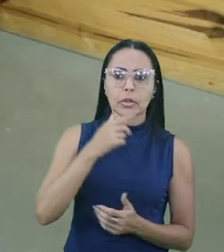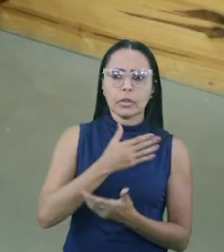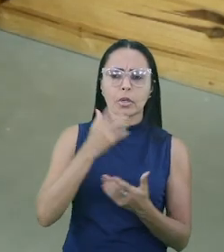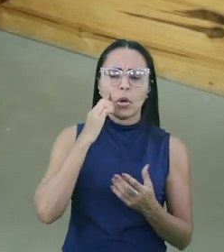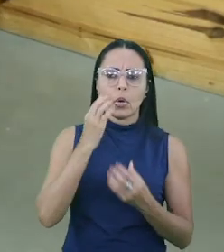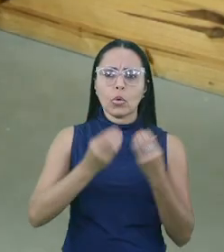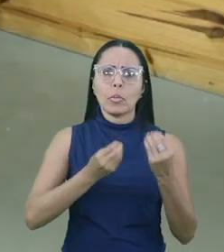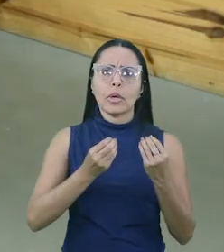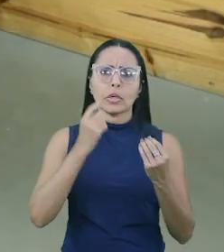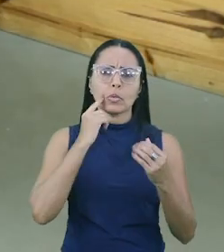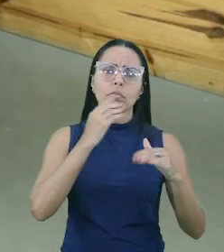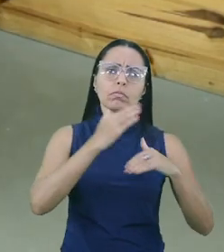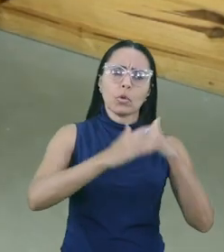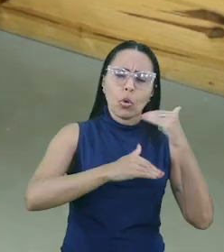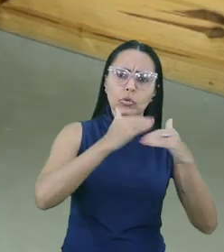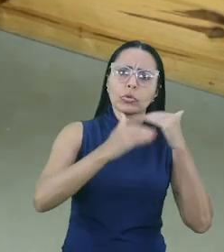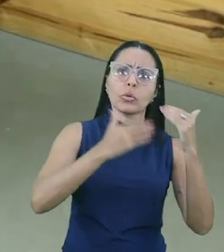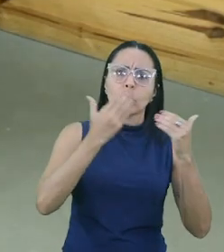geralmente constrói